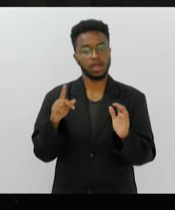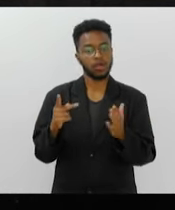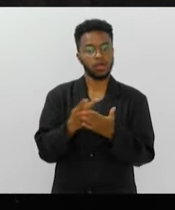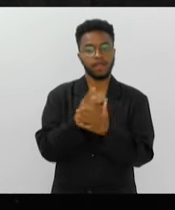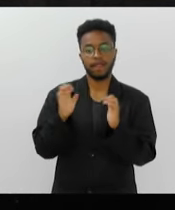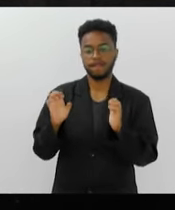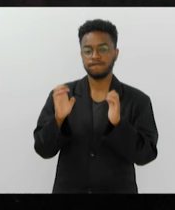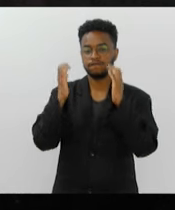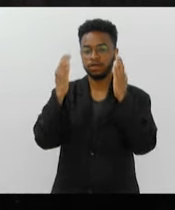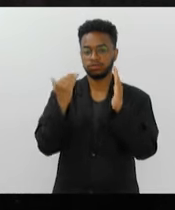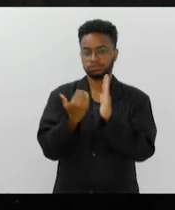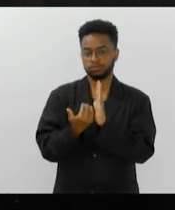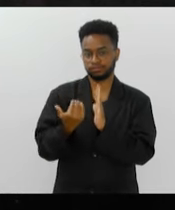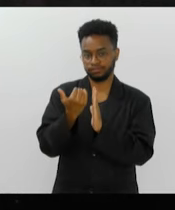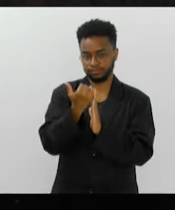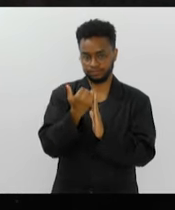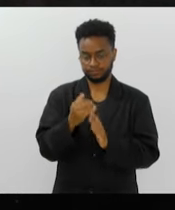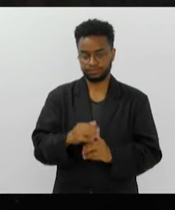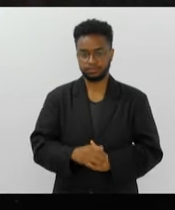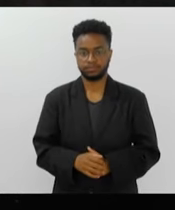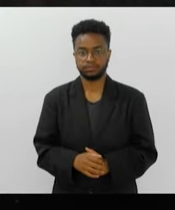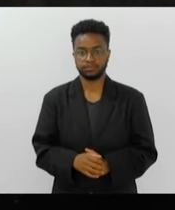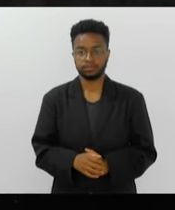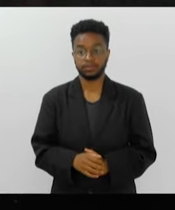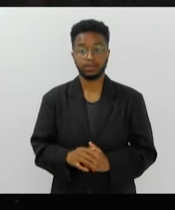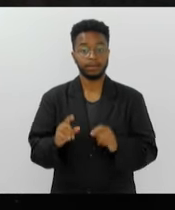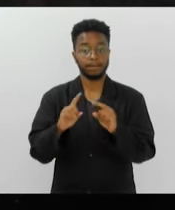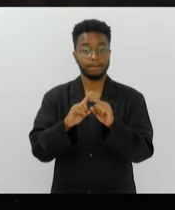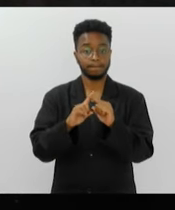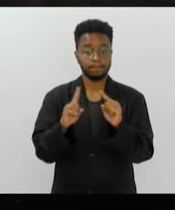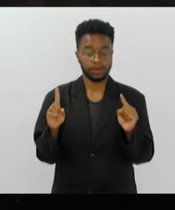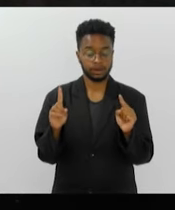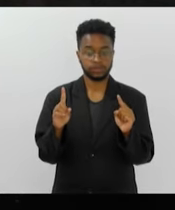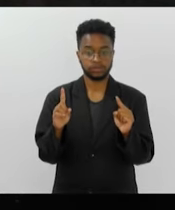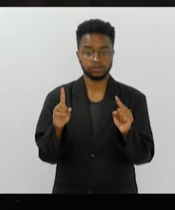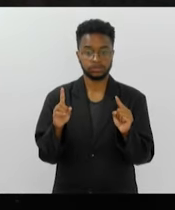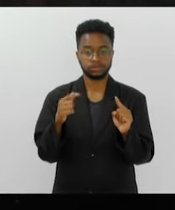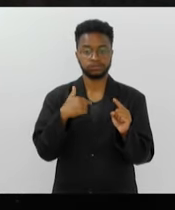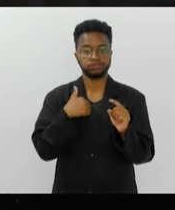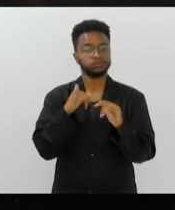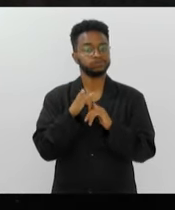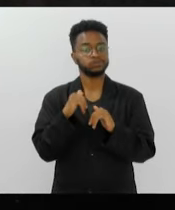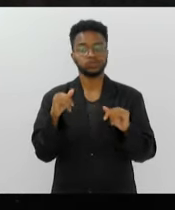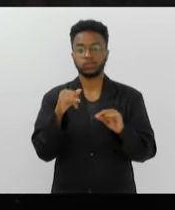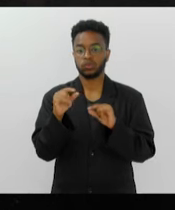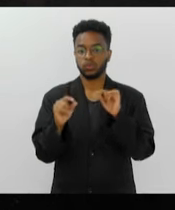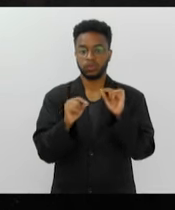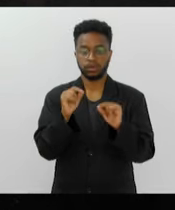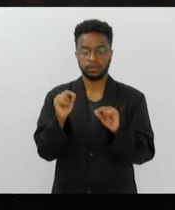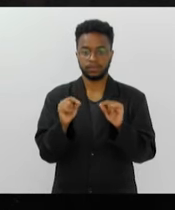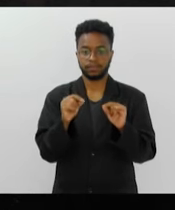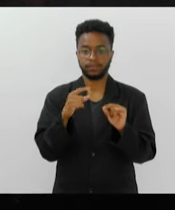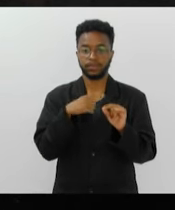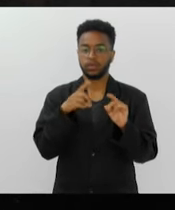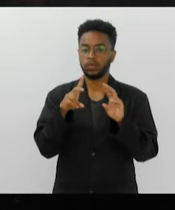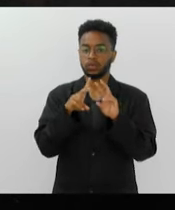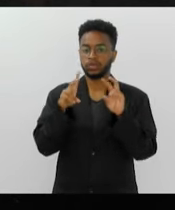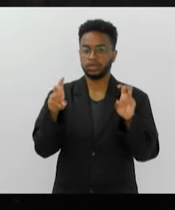grande magnitude mas dizia eu que uma das questões